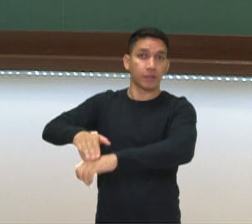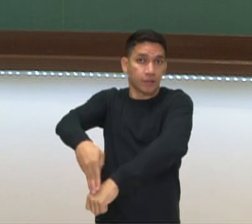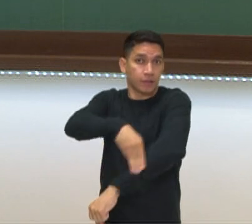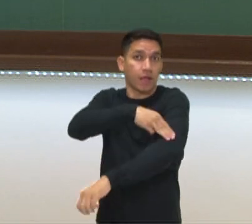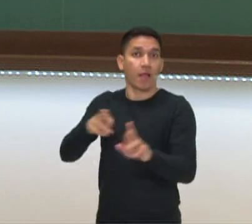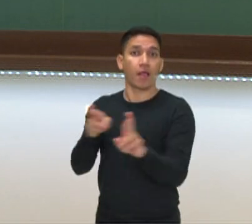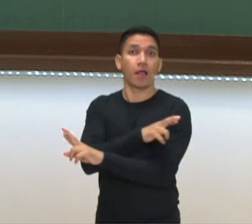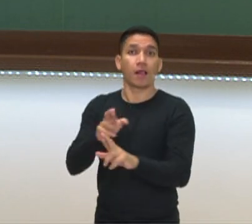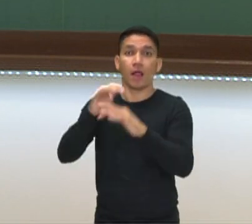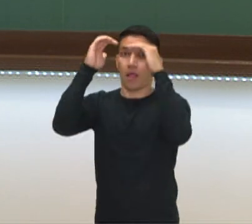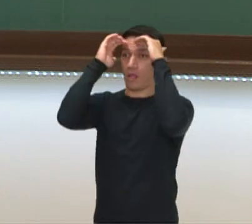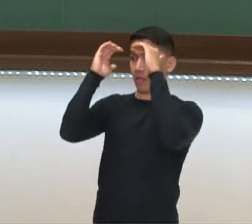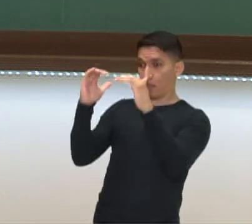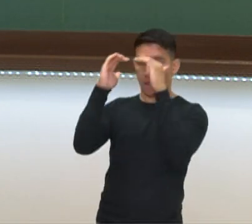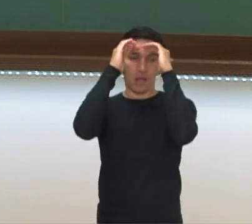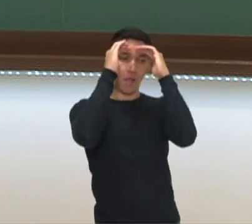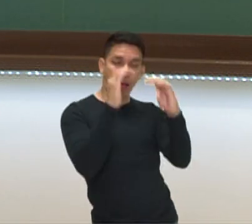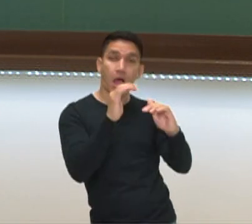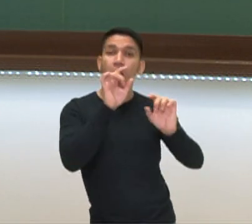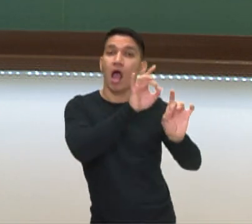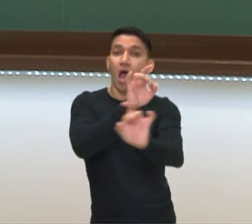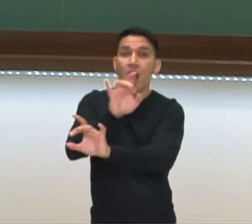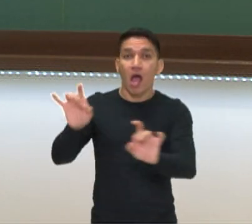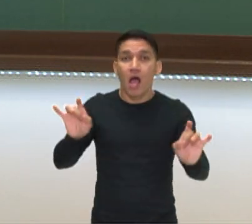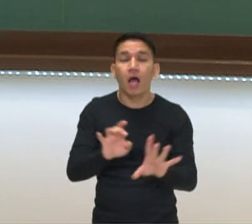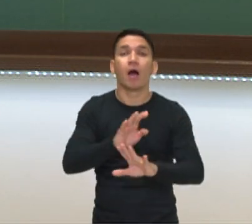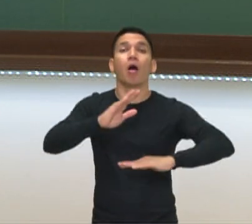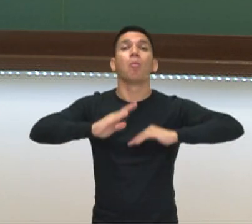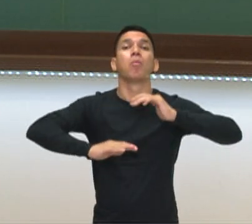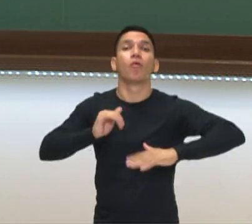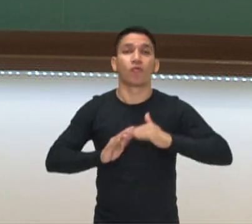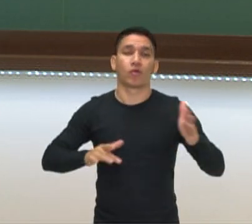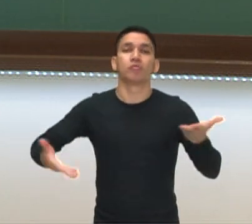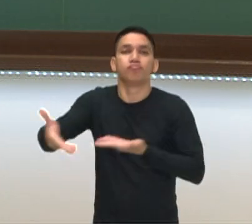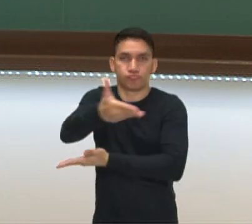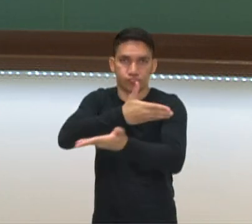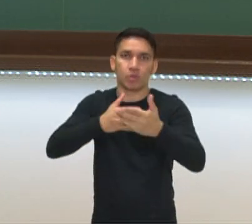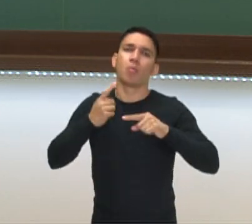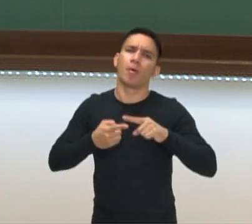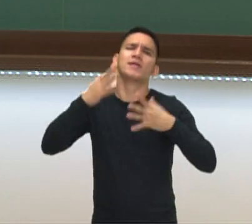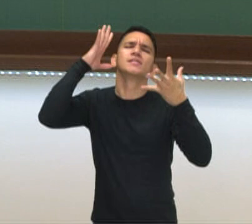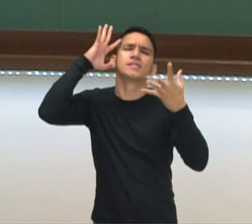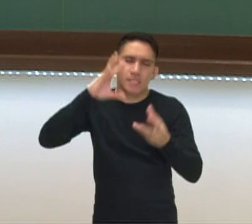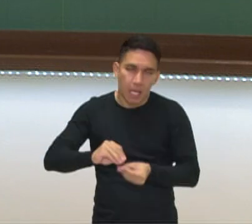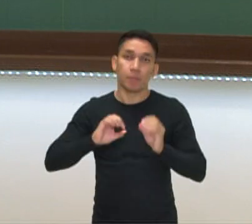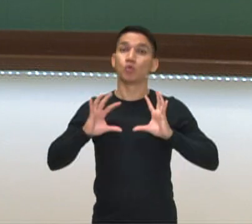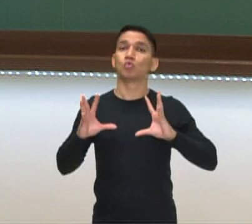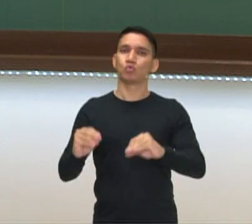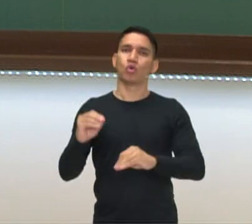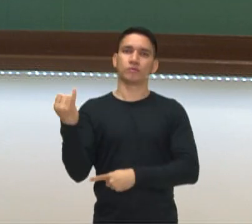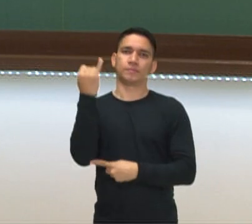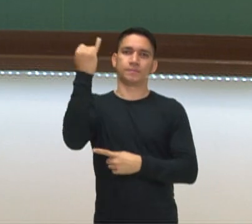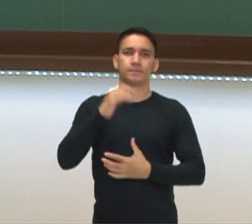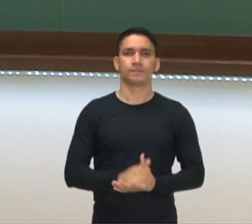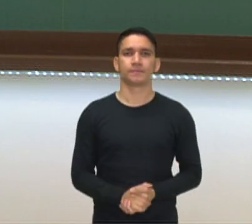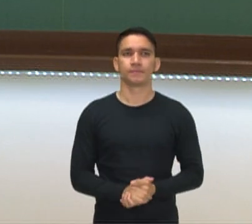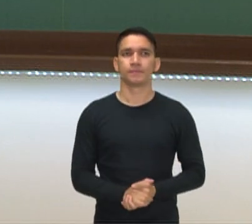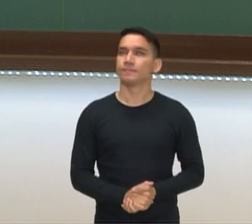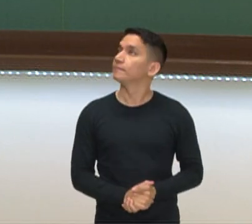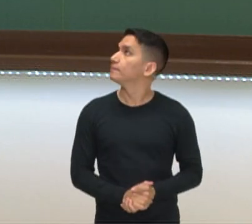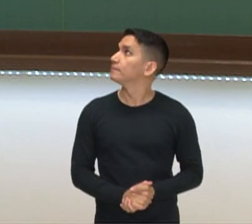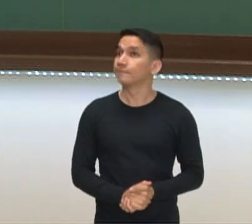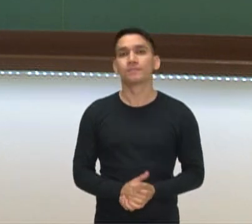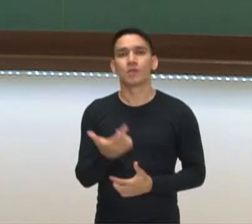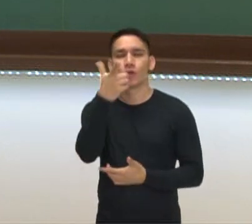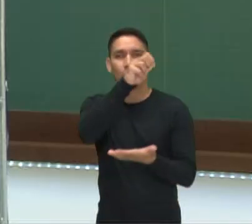relação com o respeito que cada profissão vai ter pela outra, porque sabemos que todas elas são importantes.